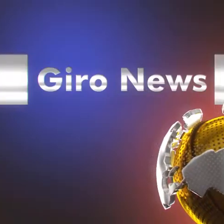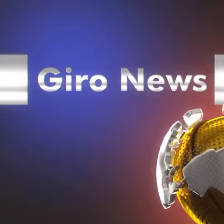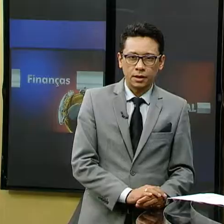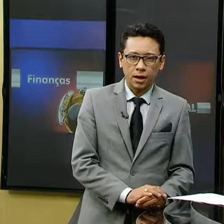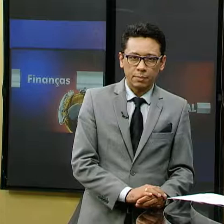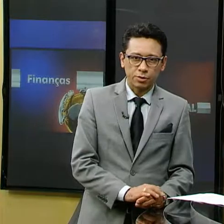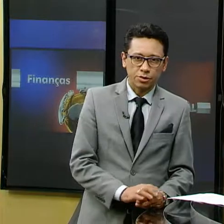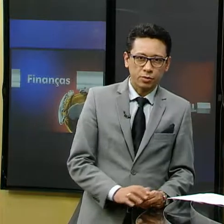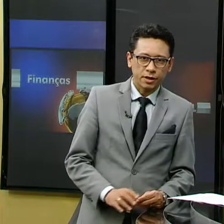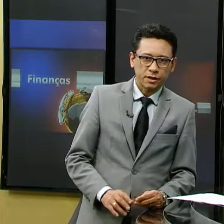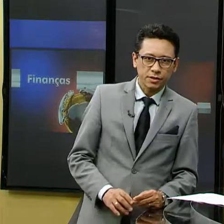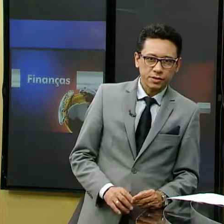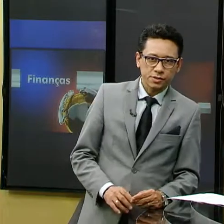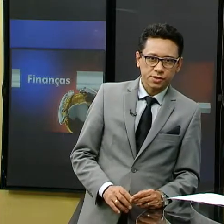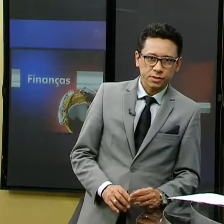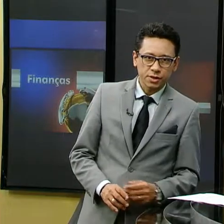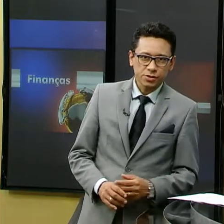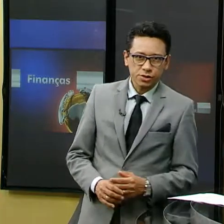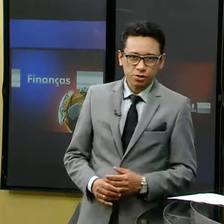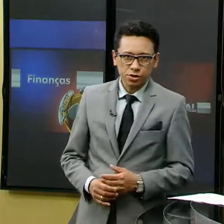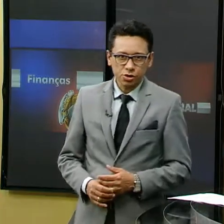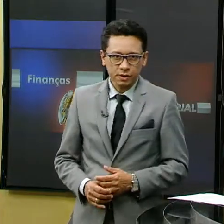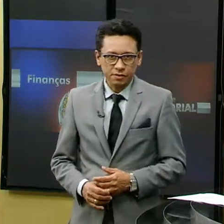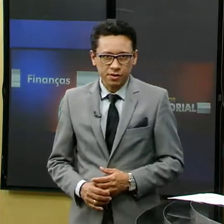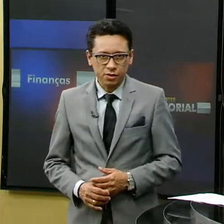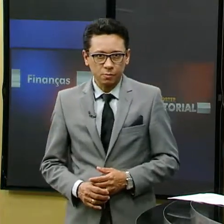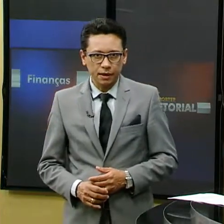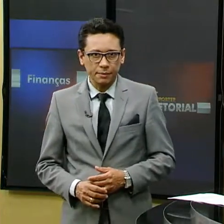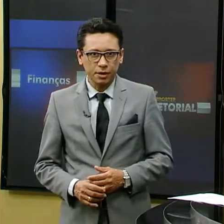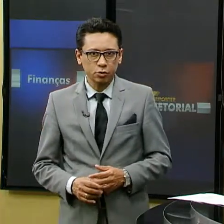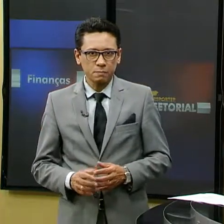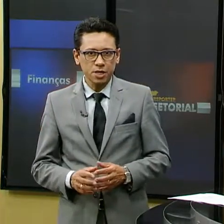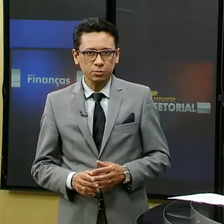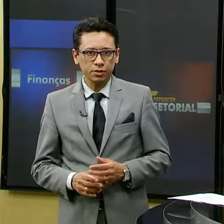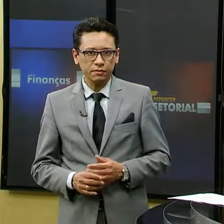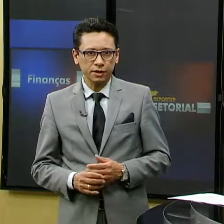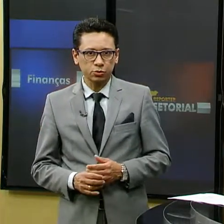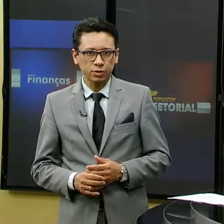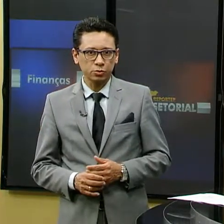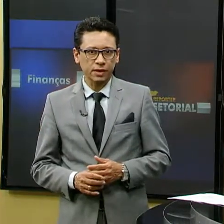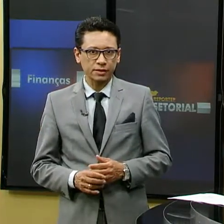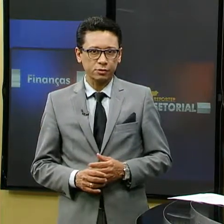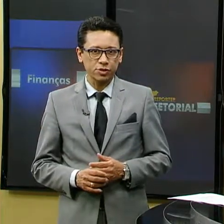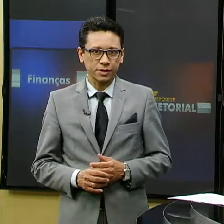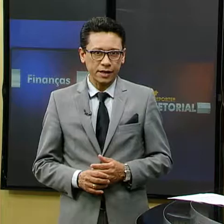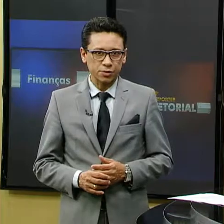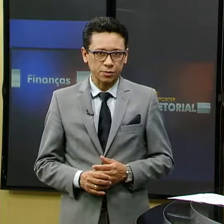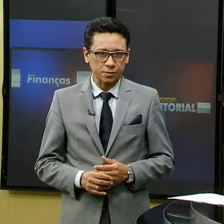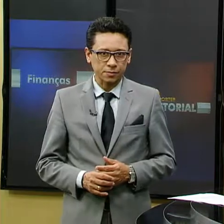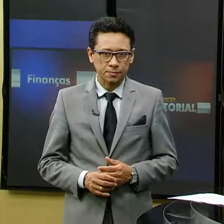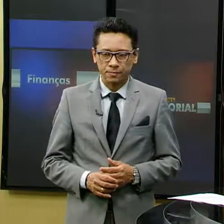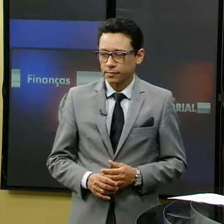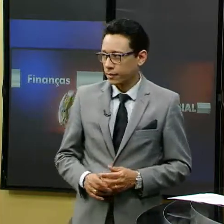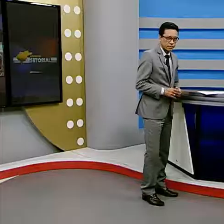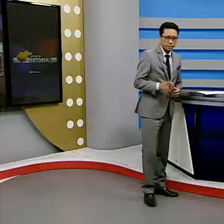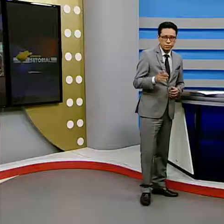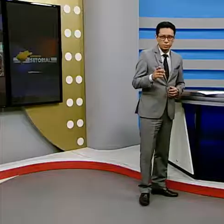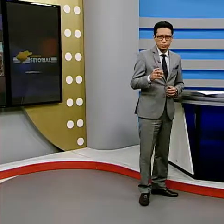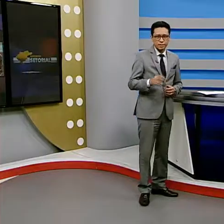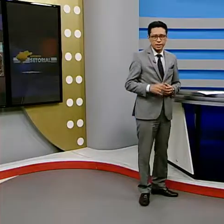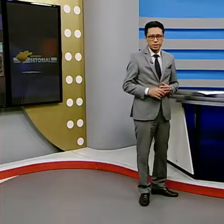a partir de agora clientes terão restrições para fazer o pagamento mínimo da fatura do cartão de crédito